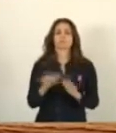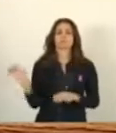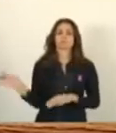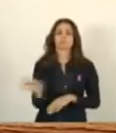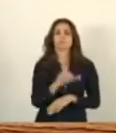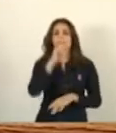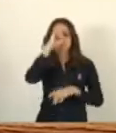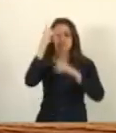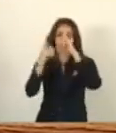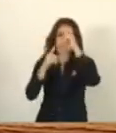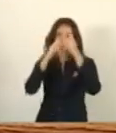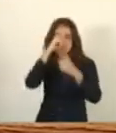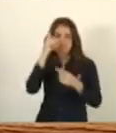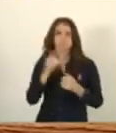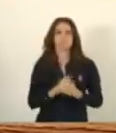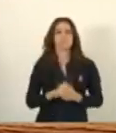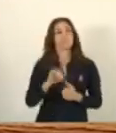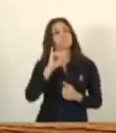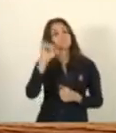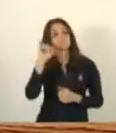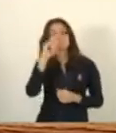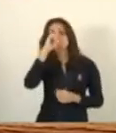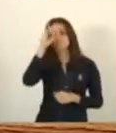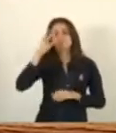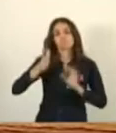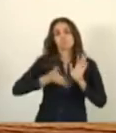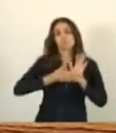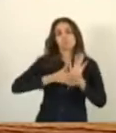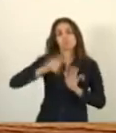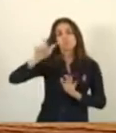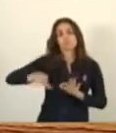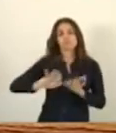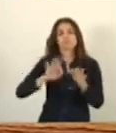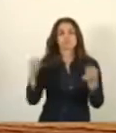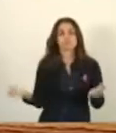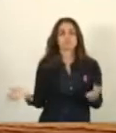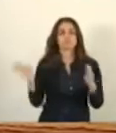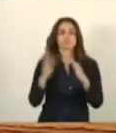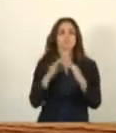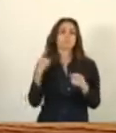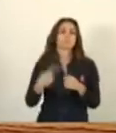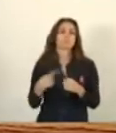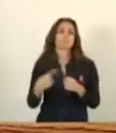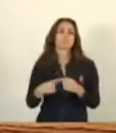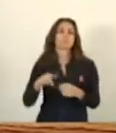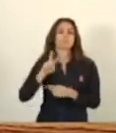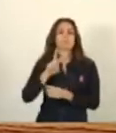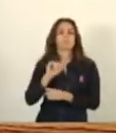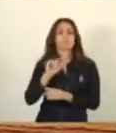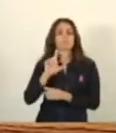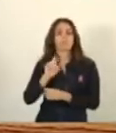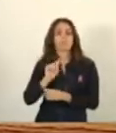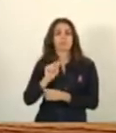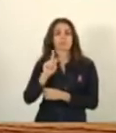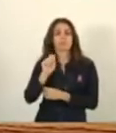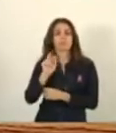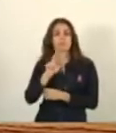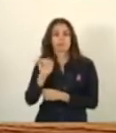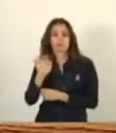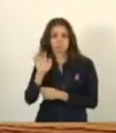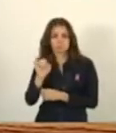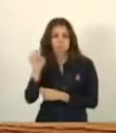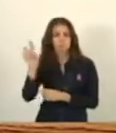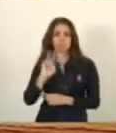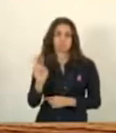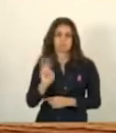cada ideia. E se a proposta vem de um cidadão simples, morador do bairro Vila Garrido, do qual nasci ali